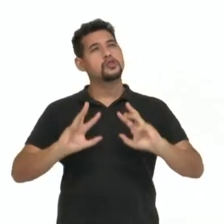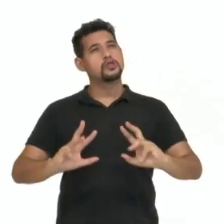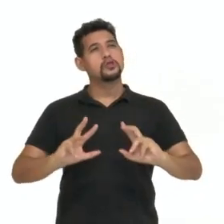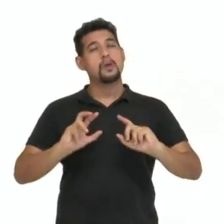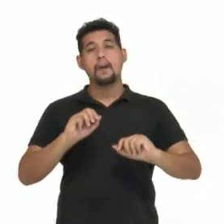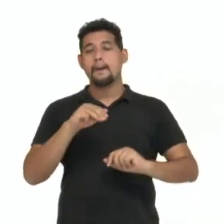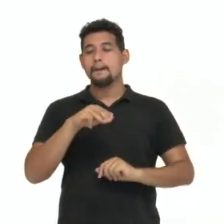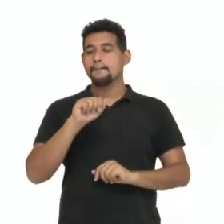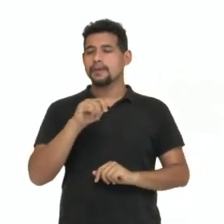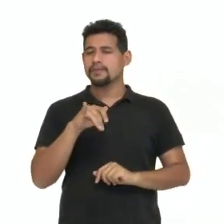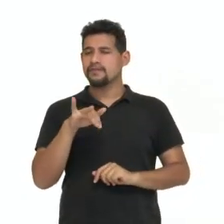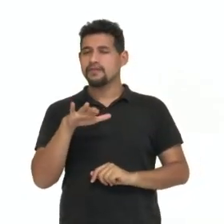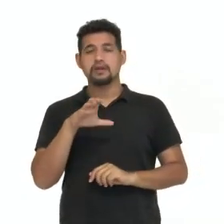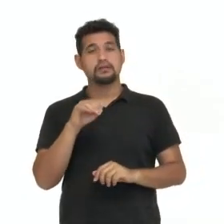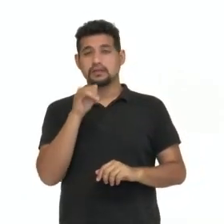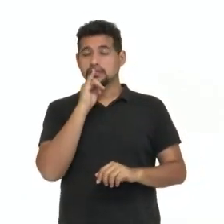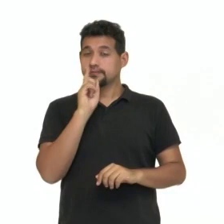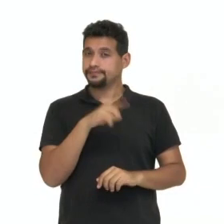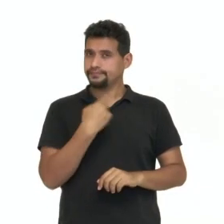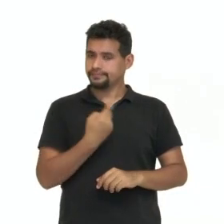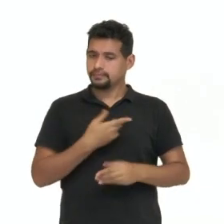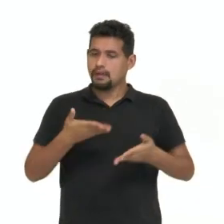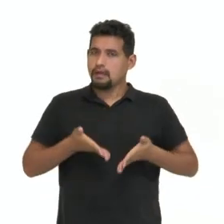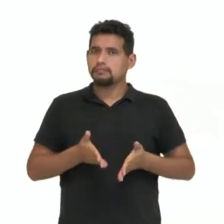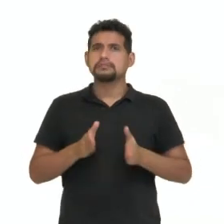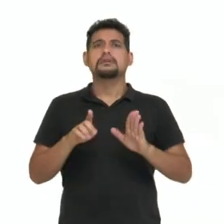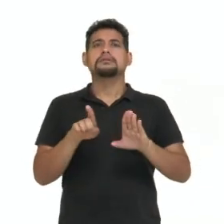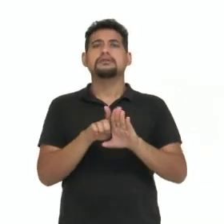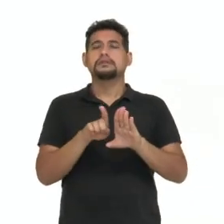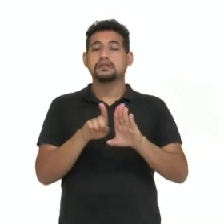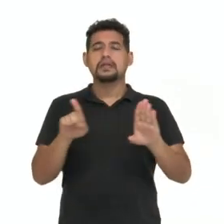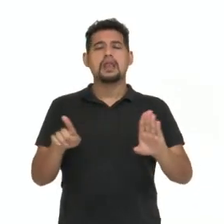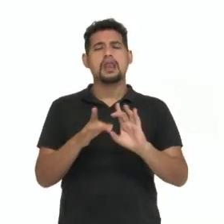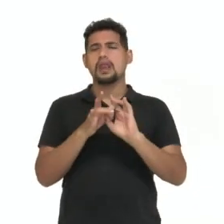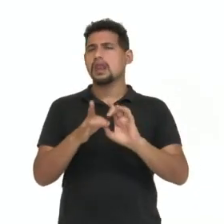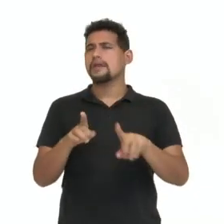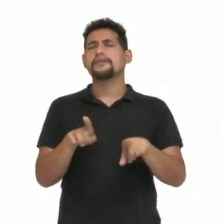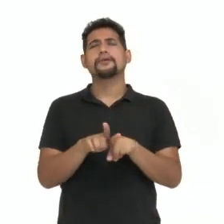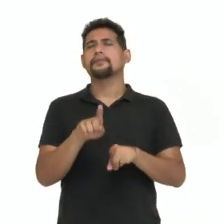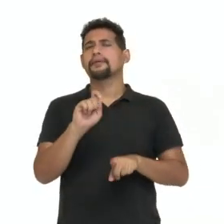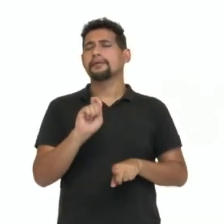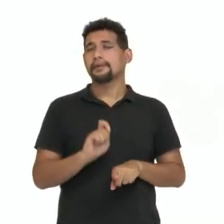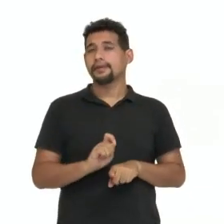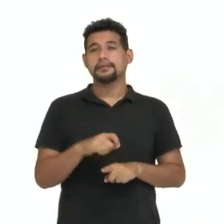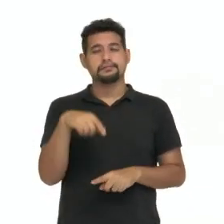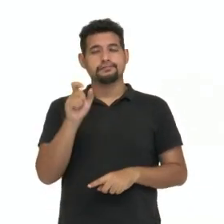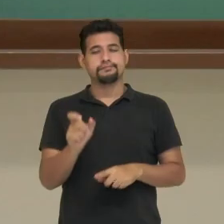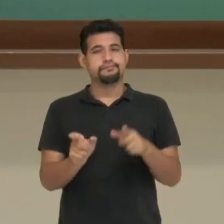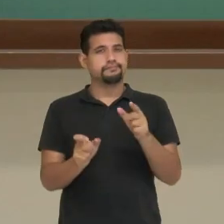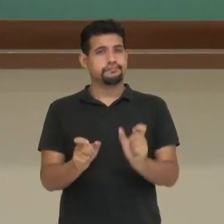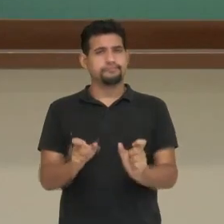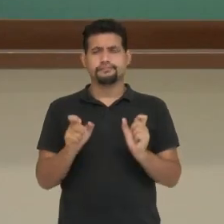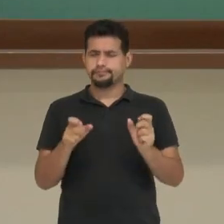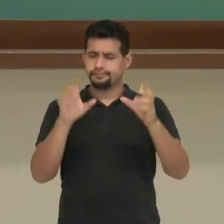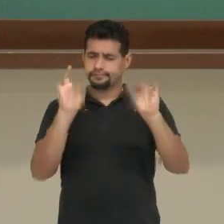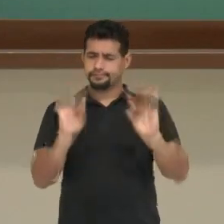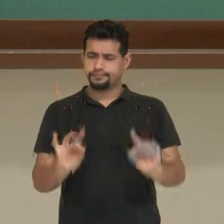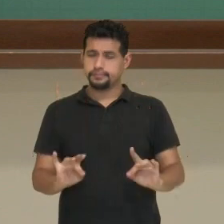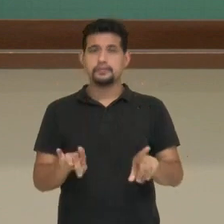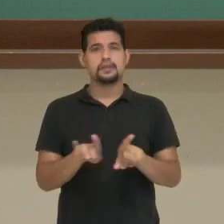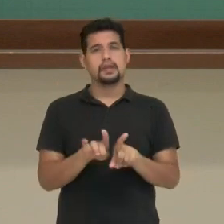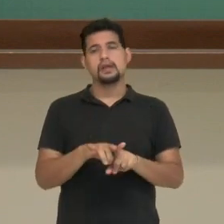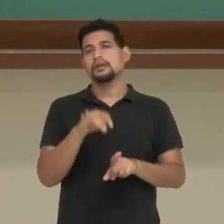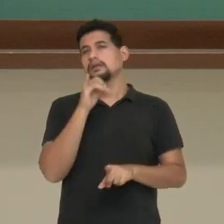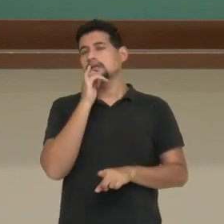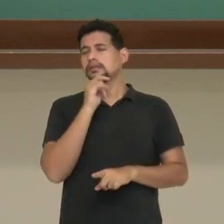processo do desenvolvimento do feto humano, os mamilos aparecem independentemente das características específicas.